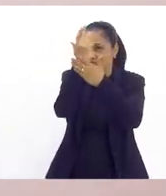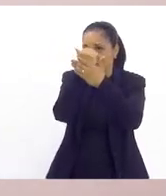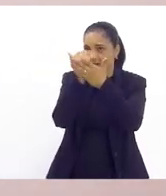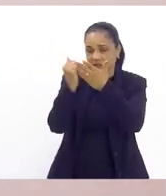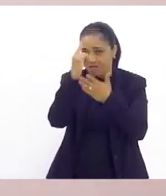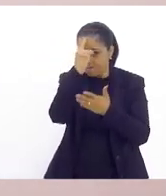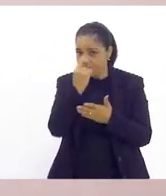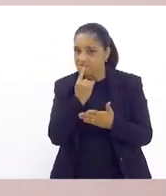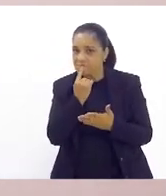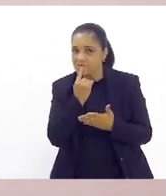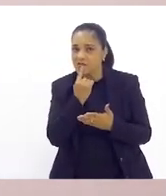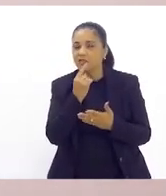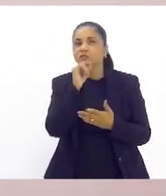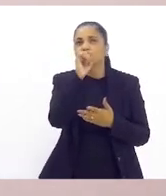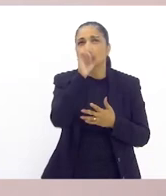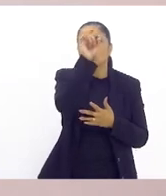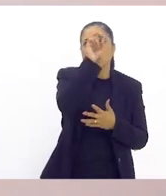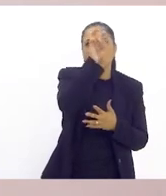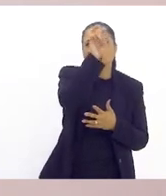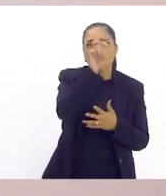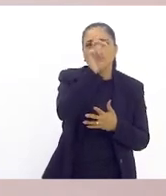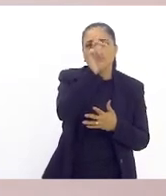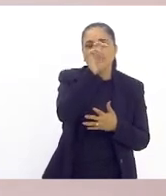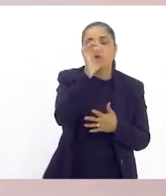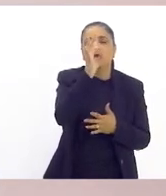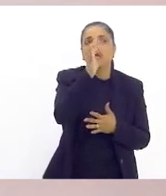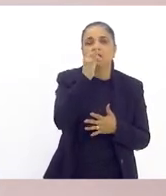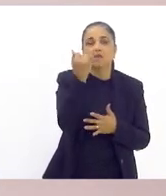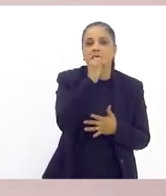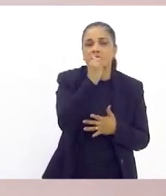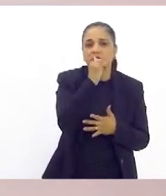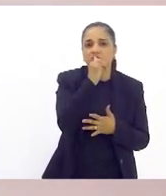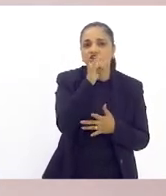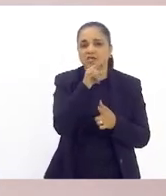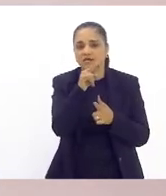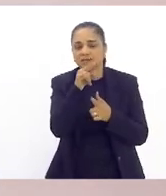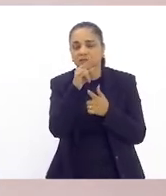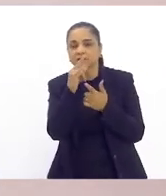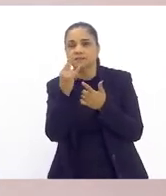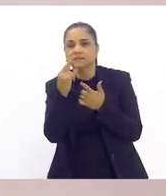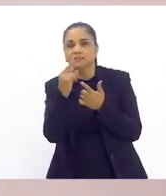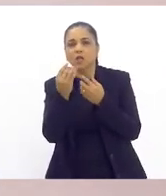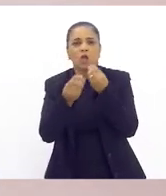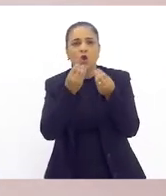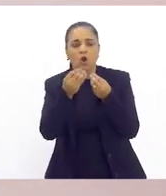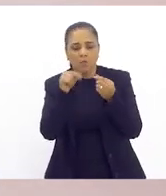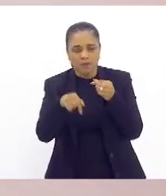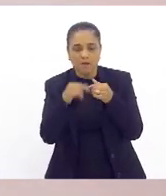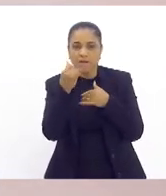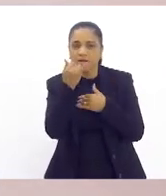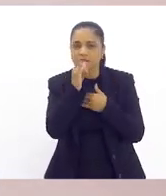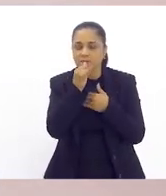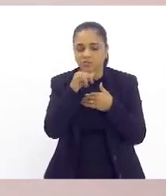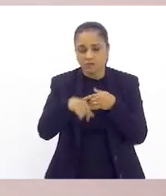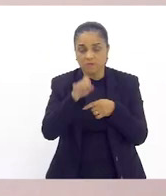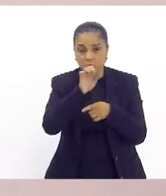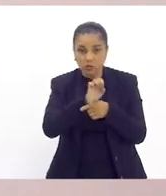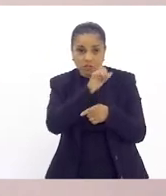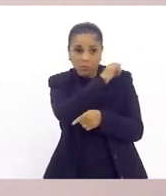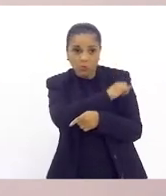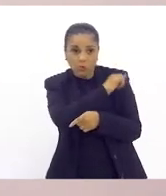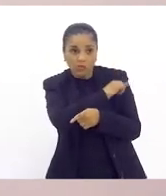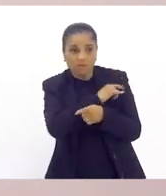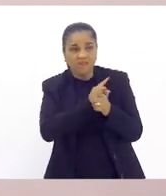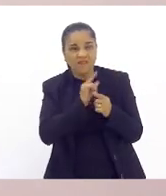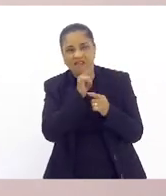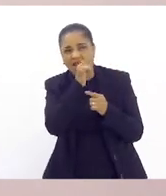que que é custo da energia o que que é o custo da transmissão porque muitas vezes a energia que a gente consome aqui no estado do Rio de Janeiro ela vem lá